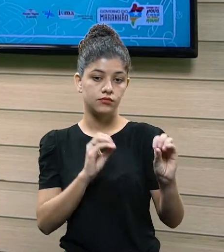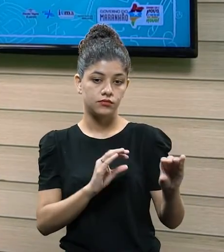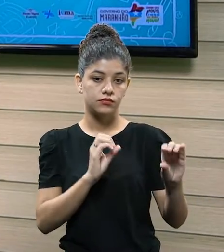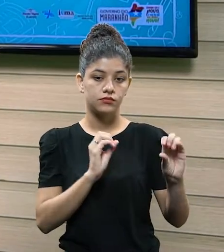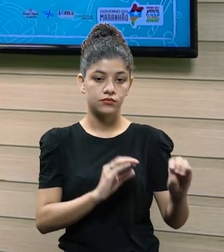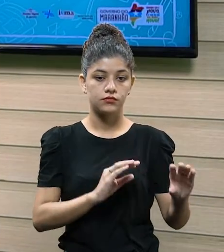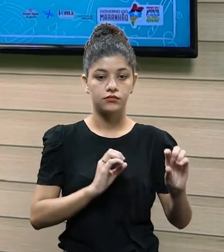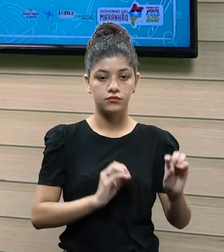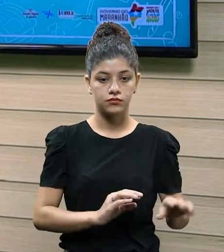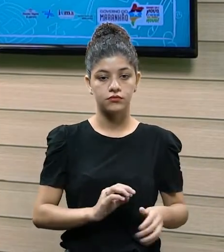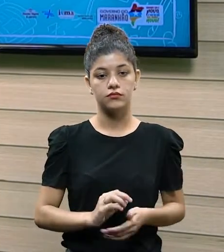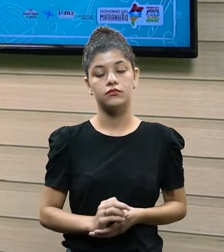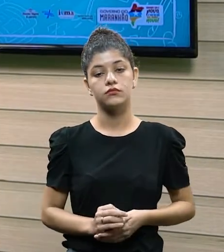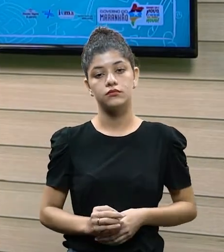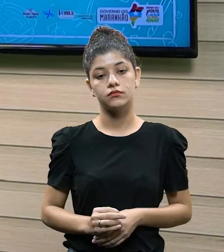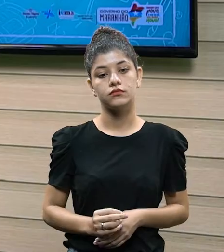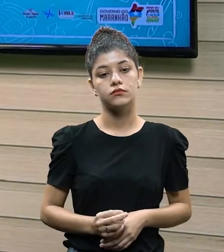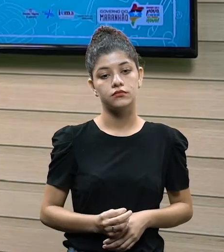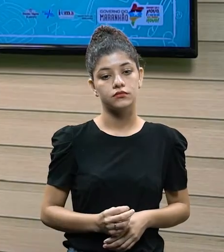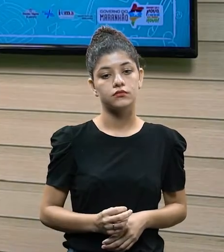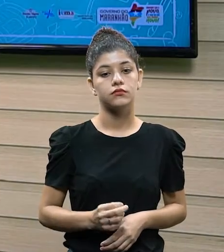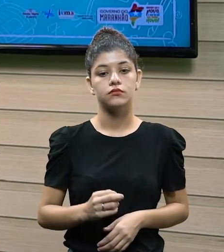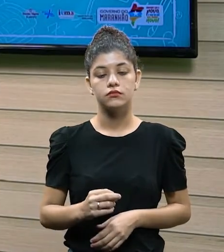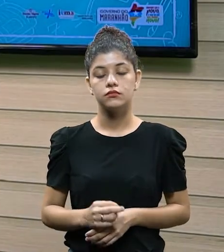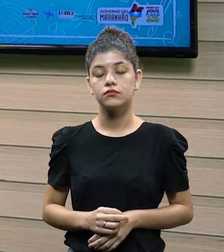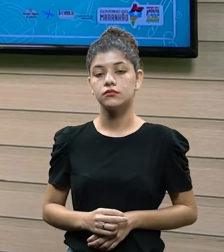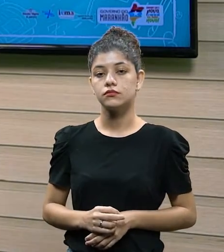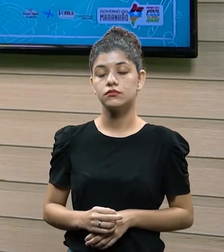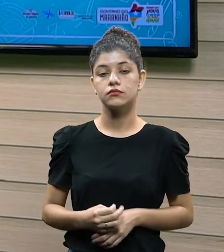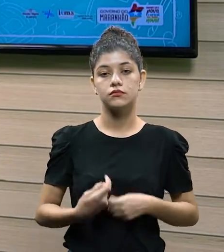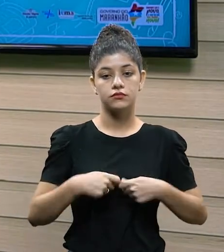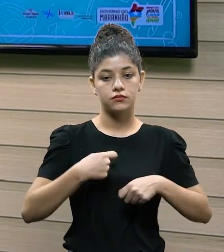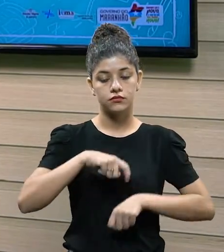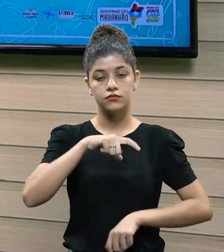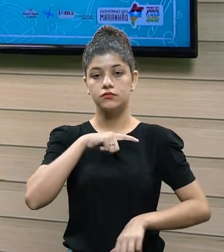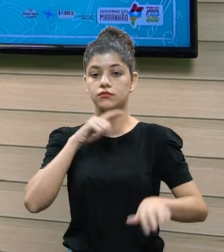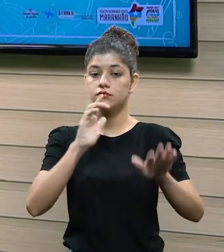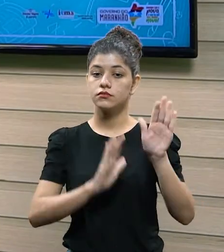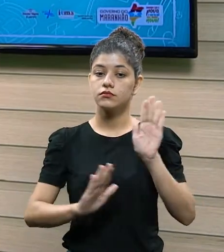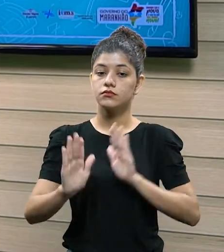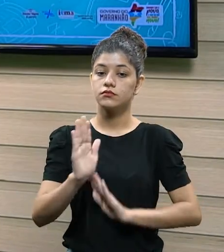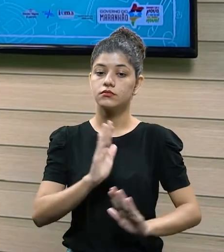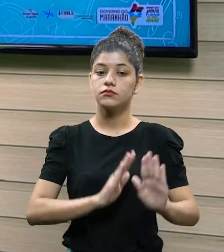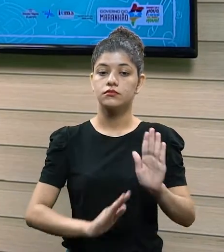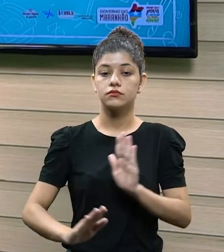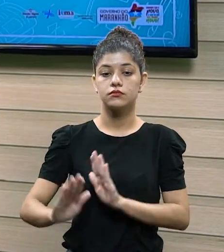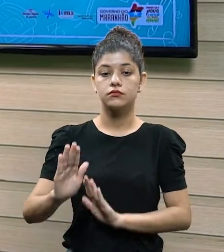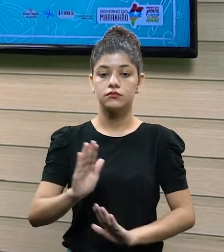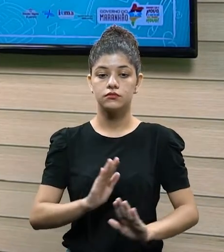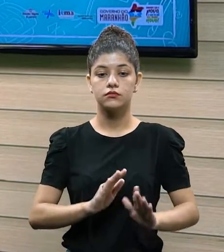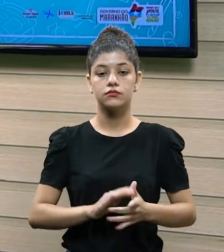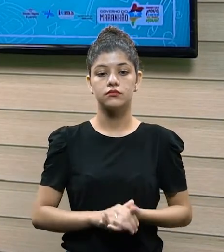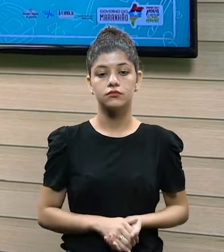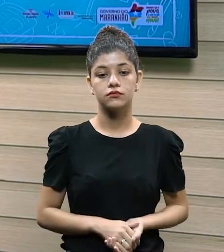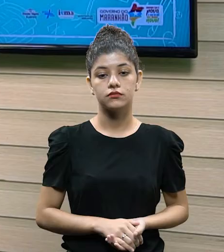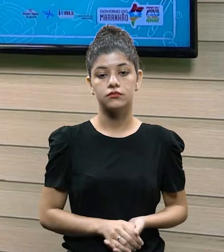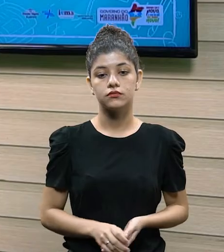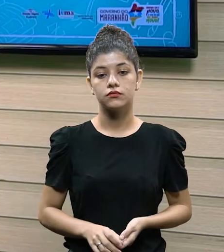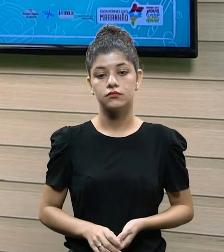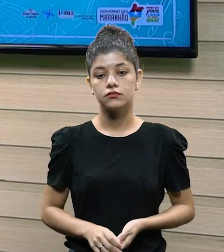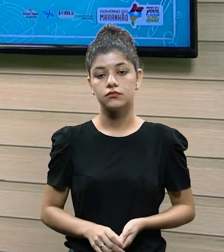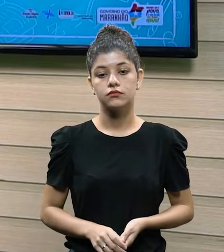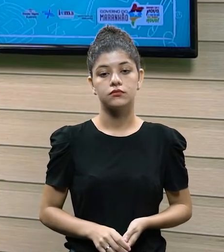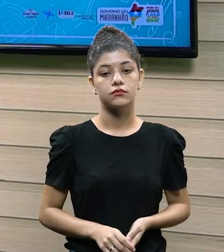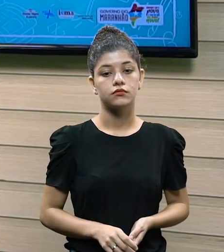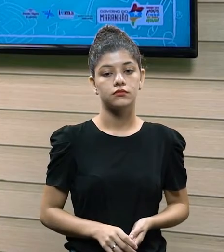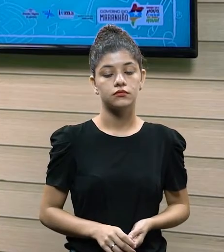de usar a palavra crítica, que é um pouco forte, por mais que a gente saiba que existem críticas construtivas, você tem que ter muito cuidado nessa questão de sugerir mudanças, né? Num